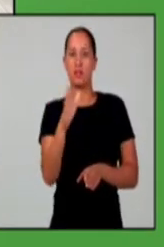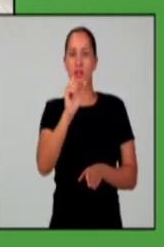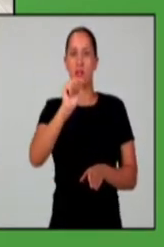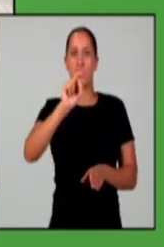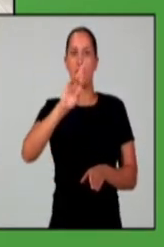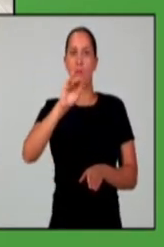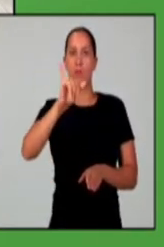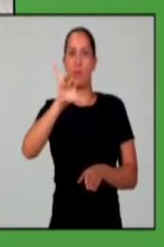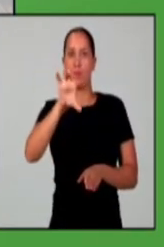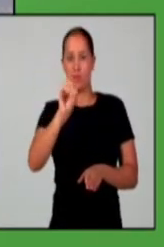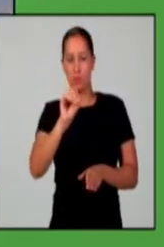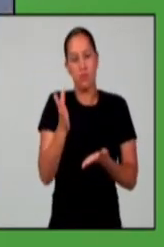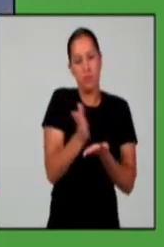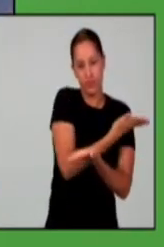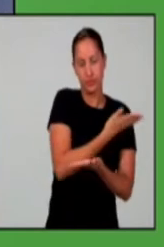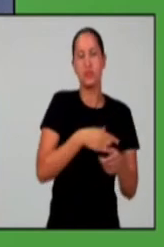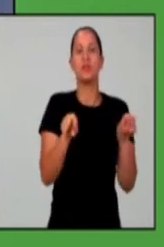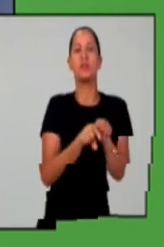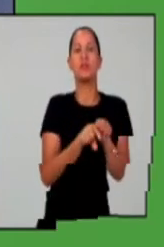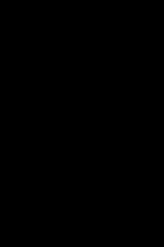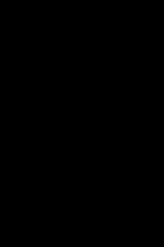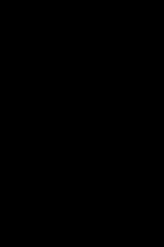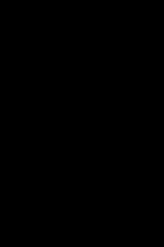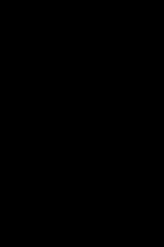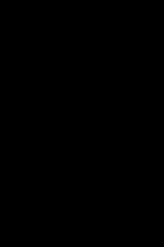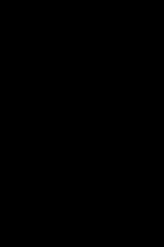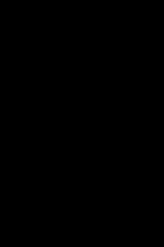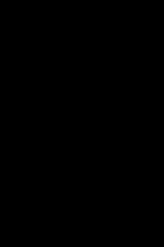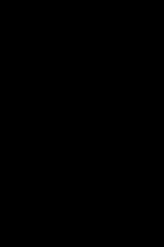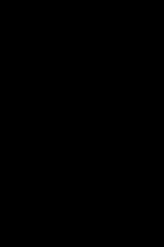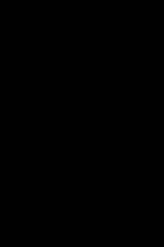transporta calor. Quando a temperatura do meio está...